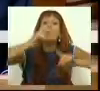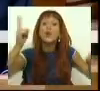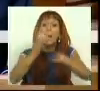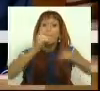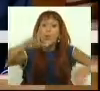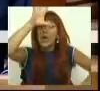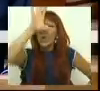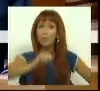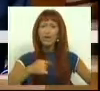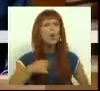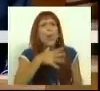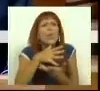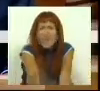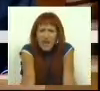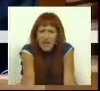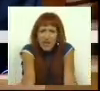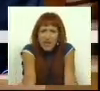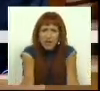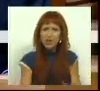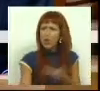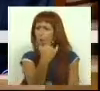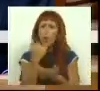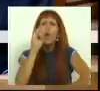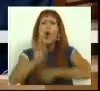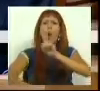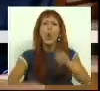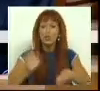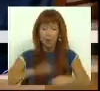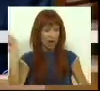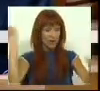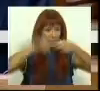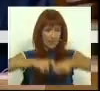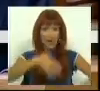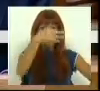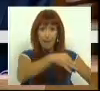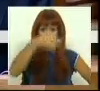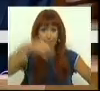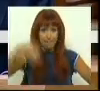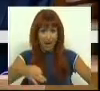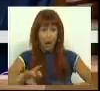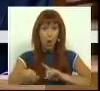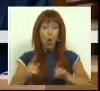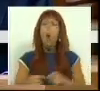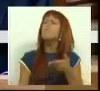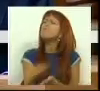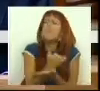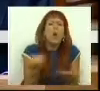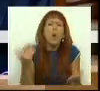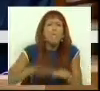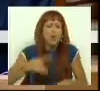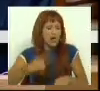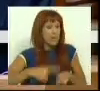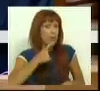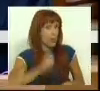leva o Governo a não dizer quanto já recuperou com as parcerias público-privadas ou quanto já recuperou com as